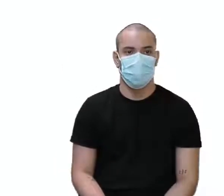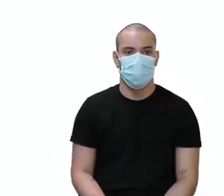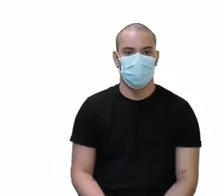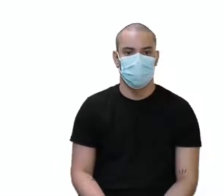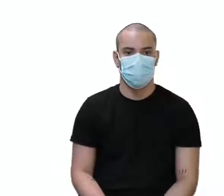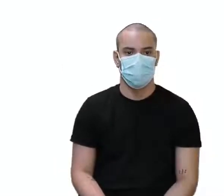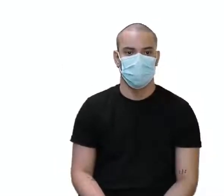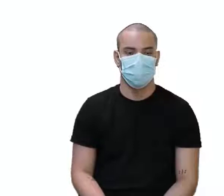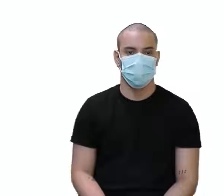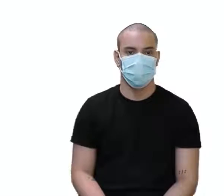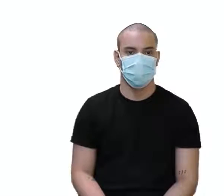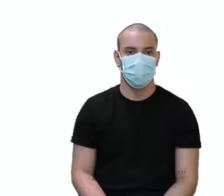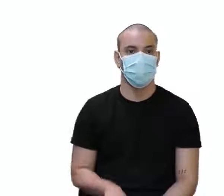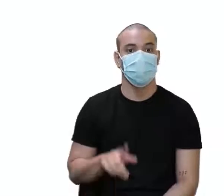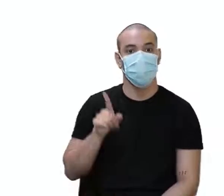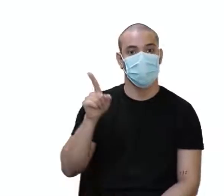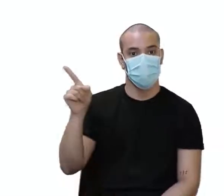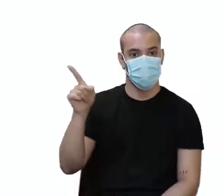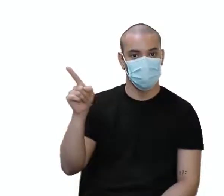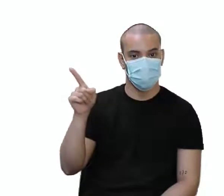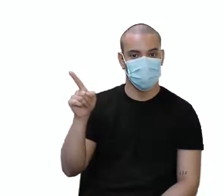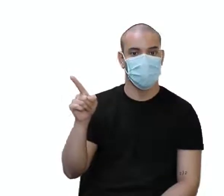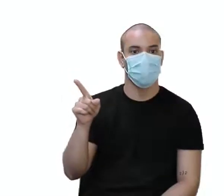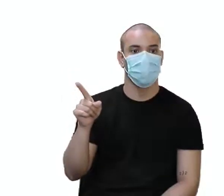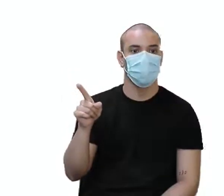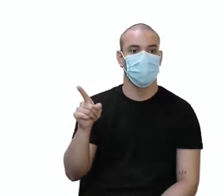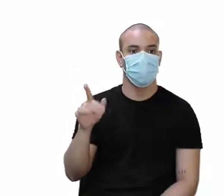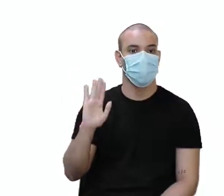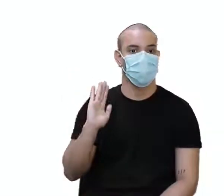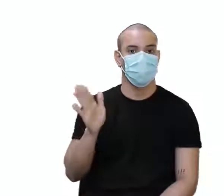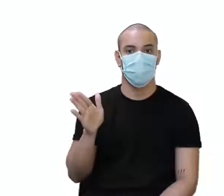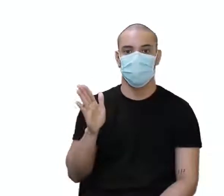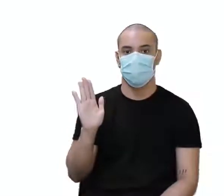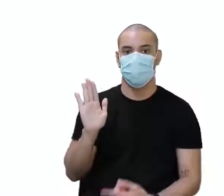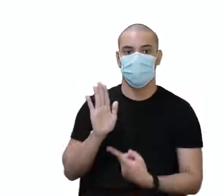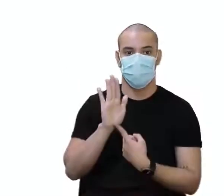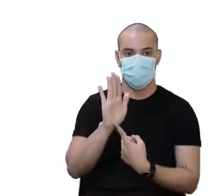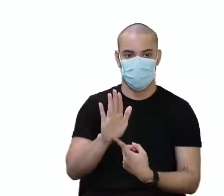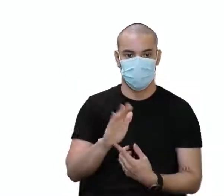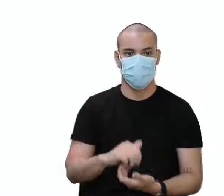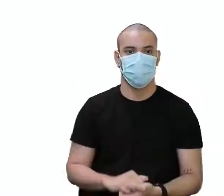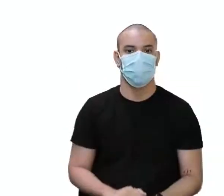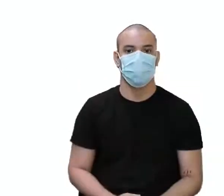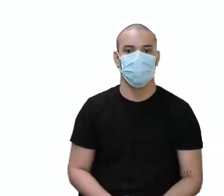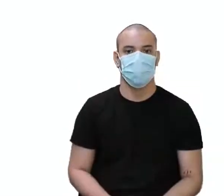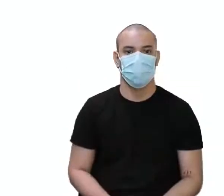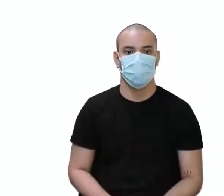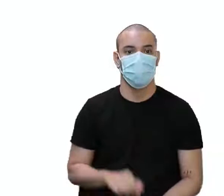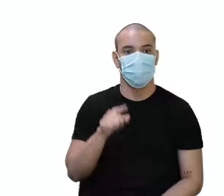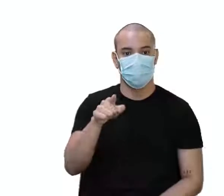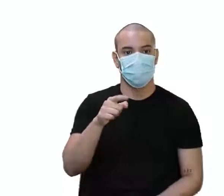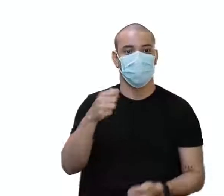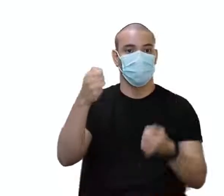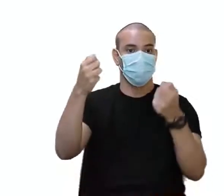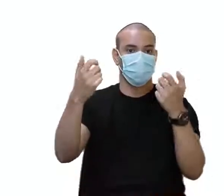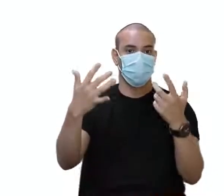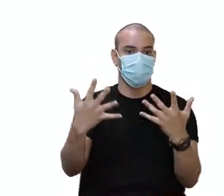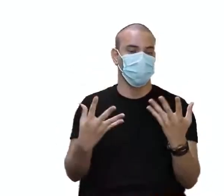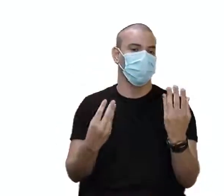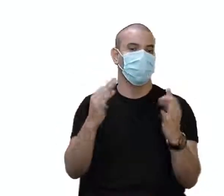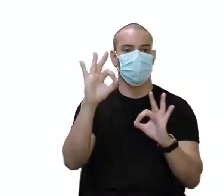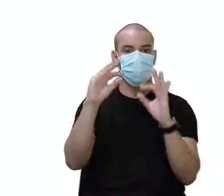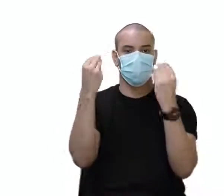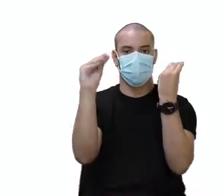Perfeito? Vamos seguindo. Aí aqui já pronta, já foi, né? Era para você esquematizar uma